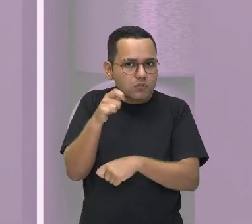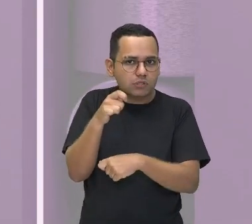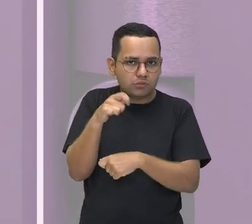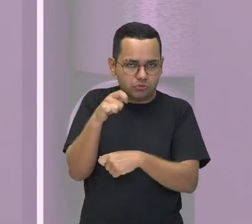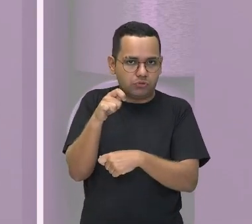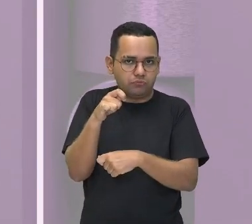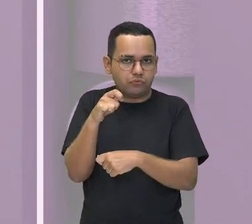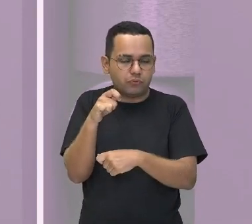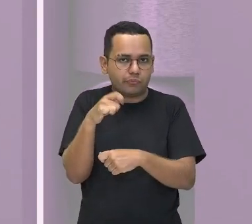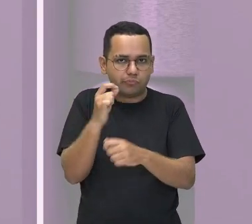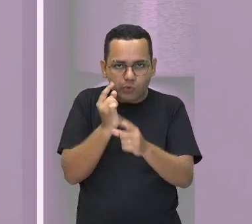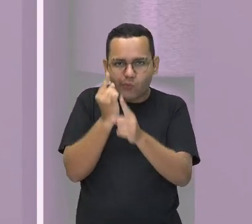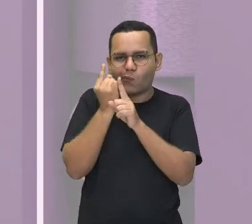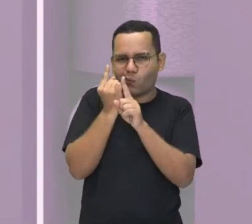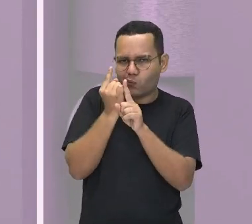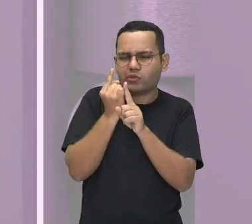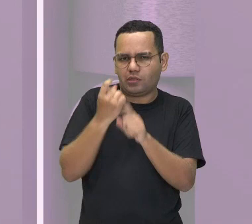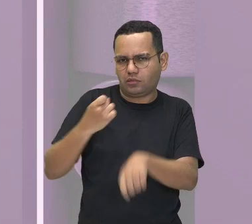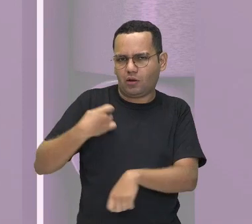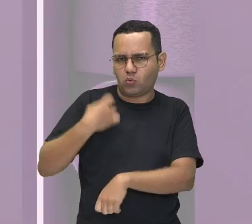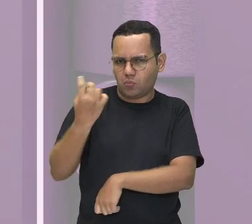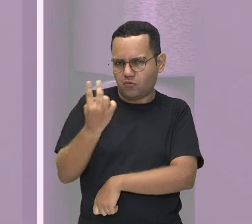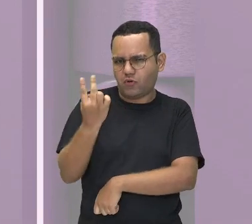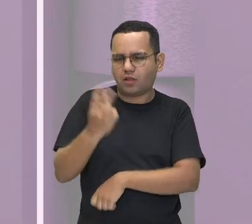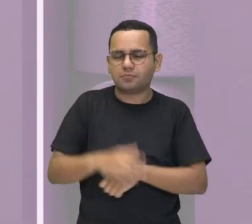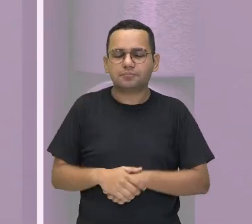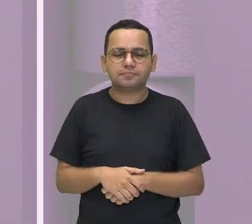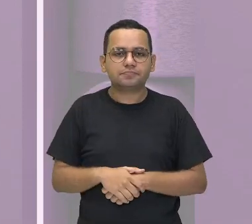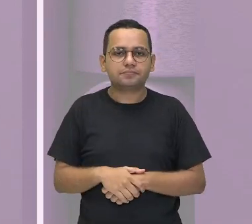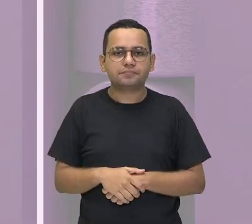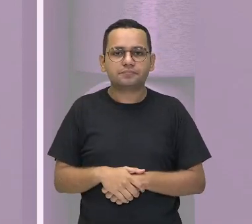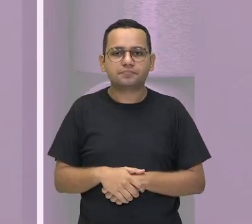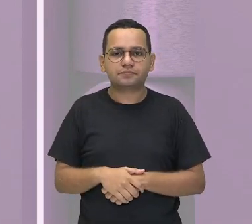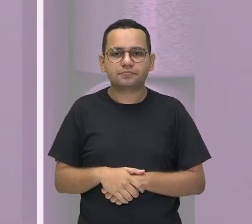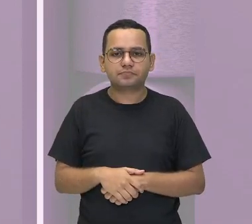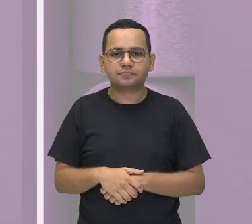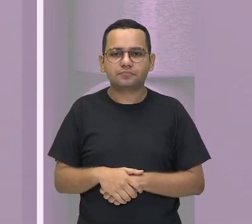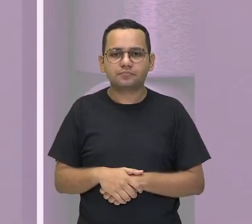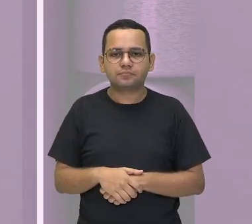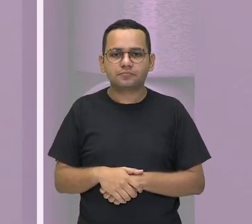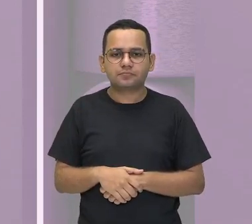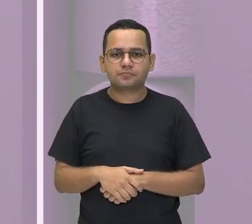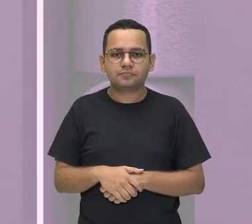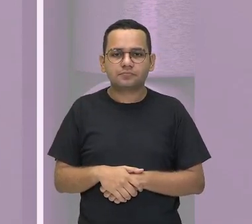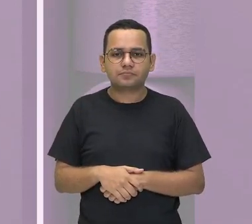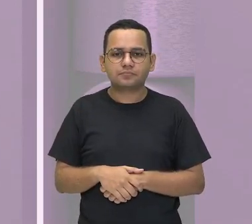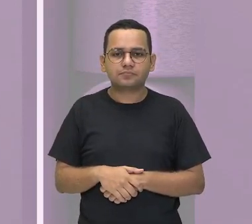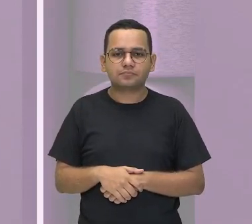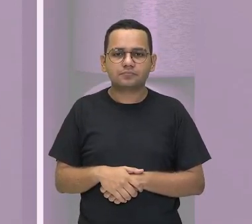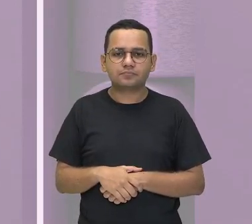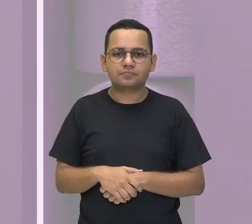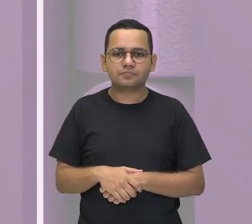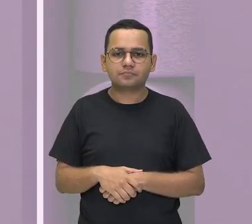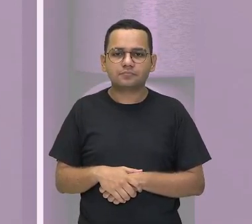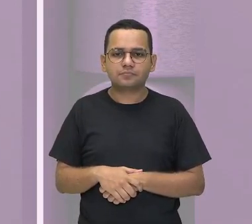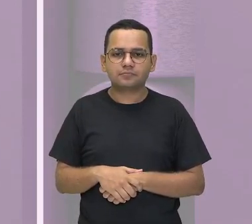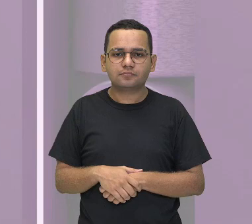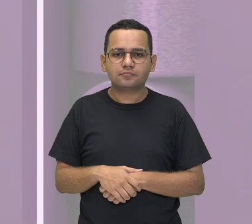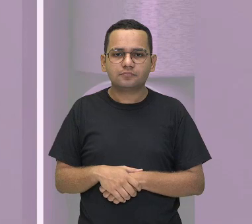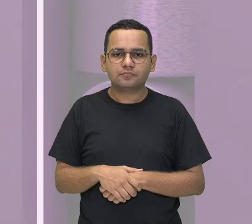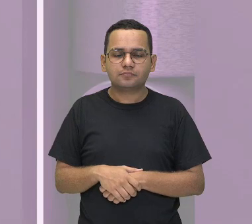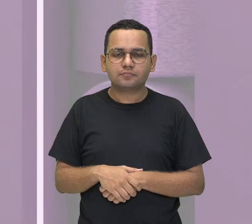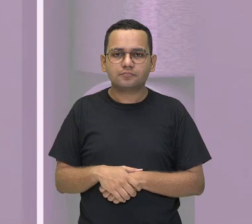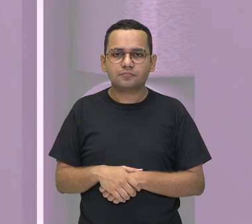para conseguir esse coeficiente angular, tá bom? Que é o calcular esses dois pontos,